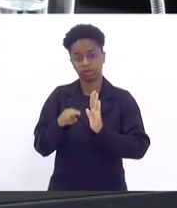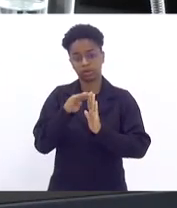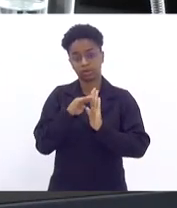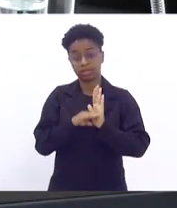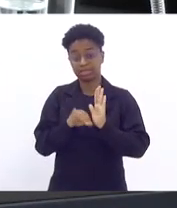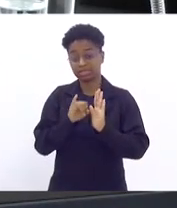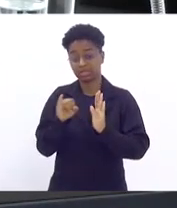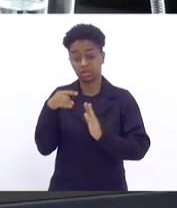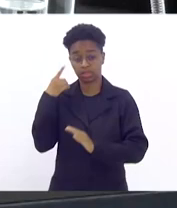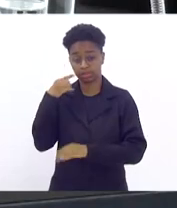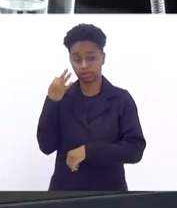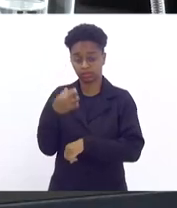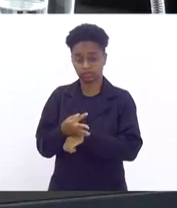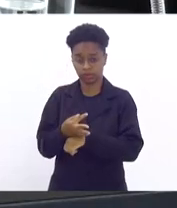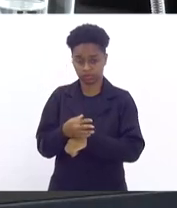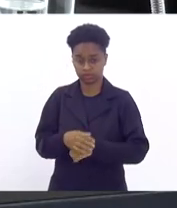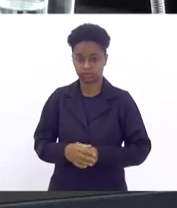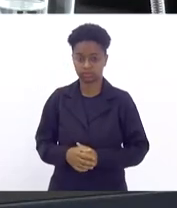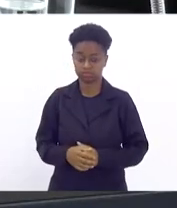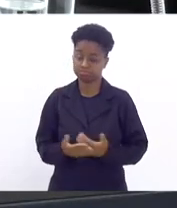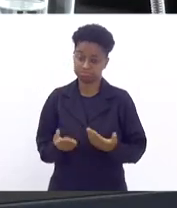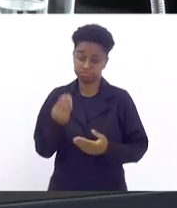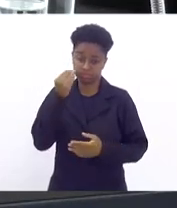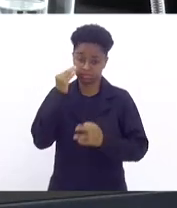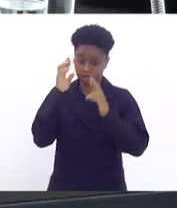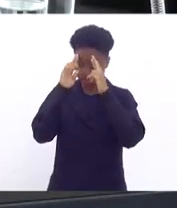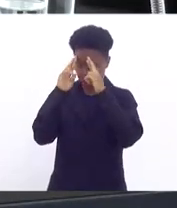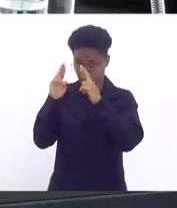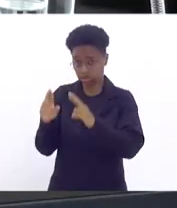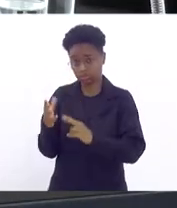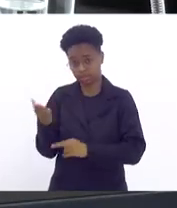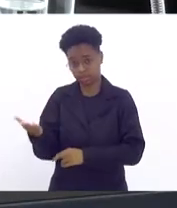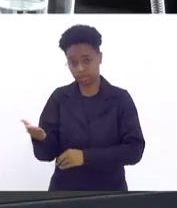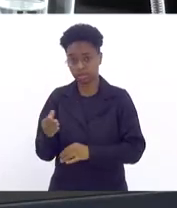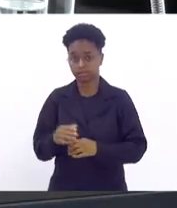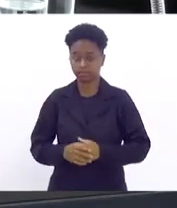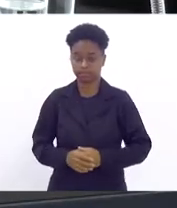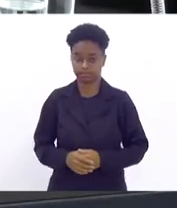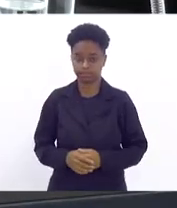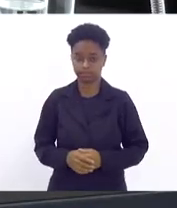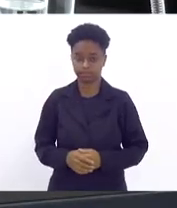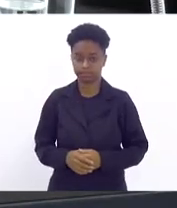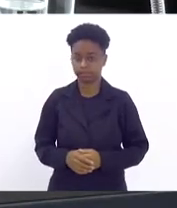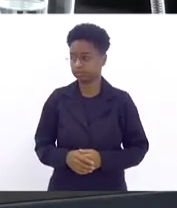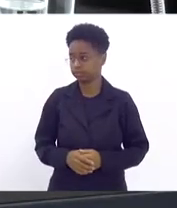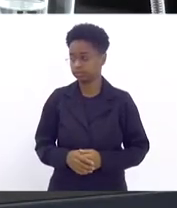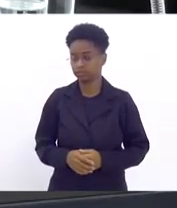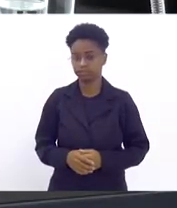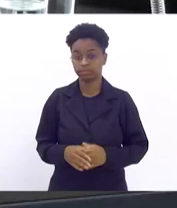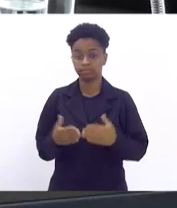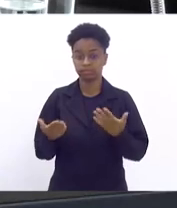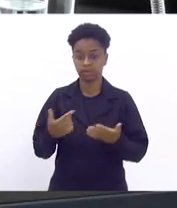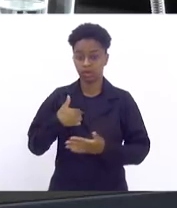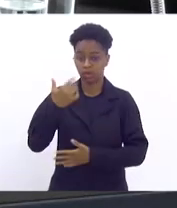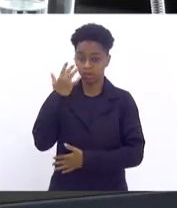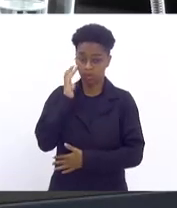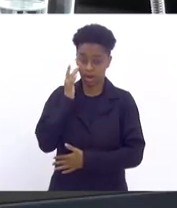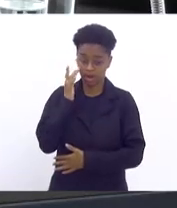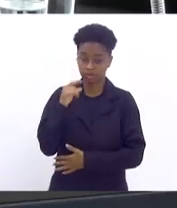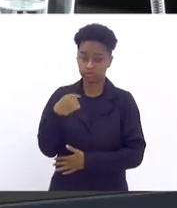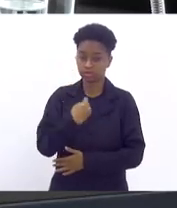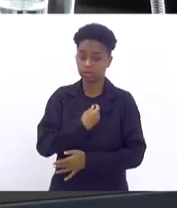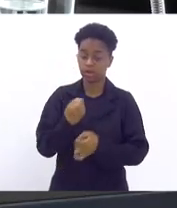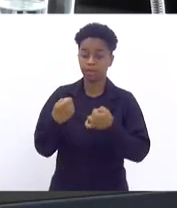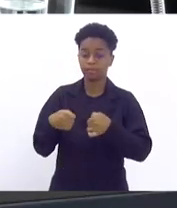não esteja presente até por um respeito às prerrogativas do mandato dele é eu acho que o que a gente tem que fazer